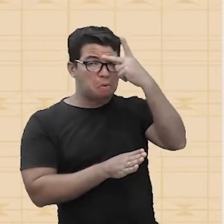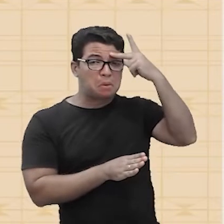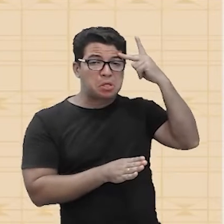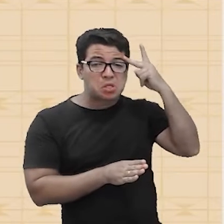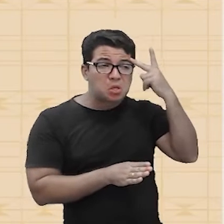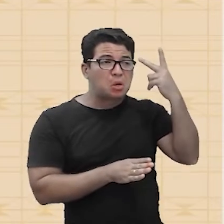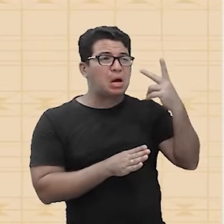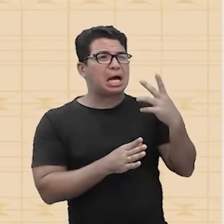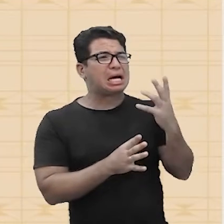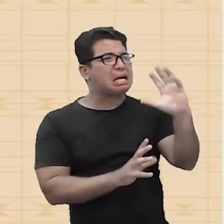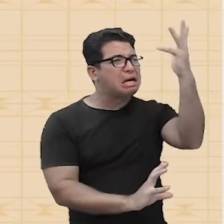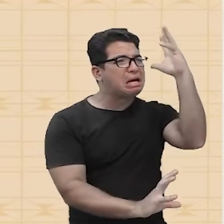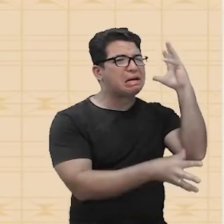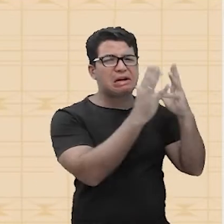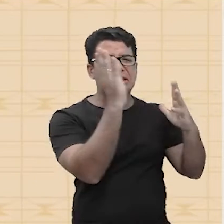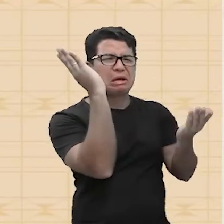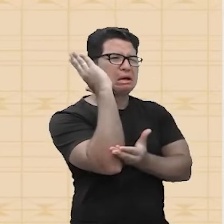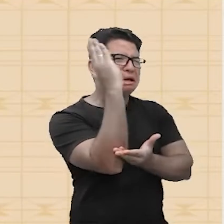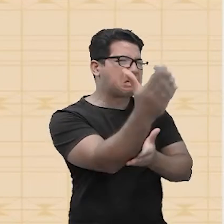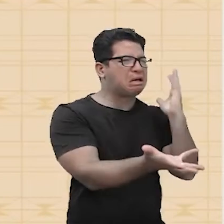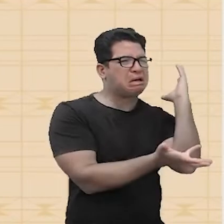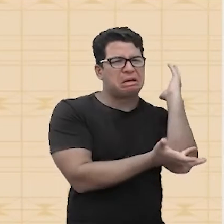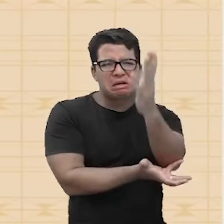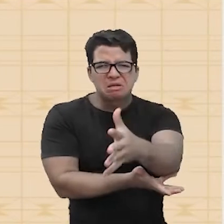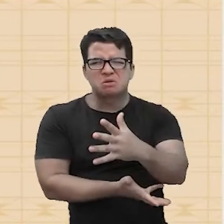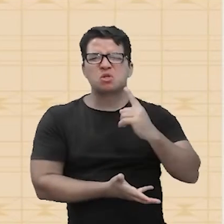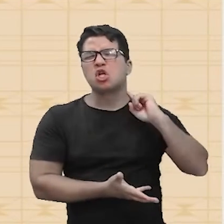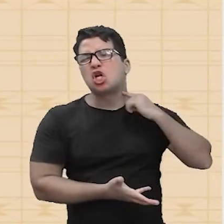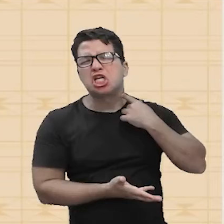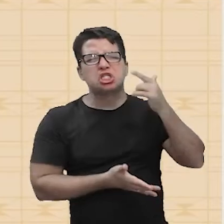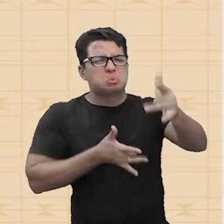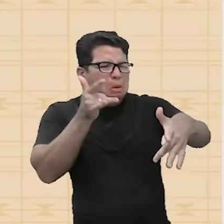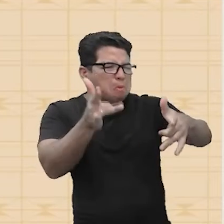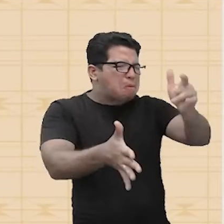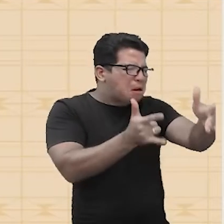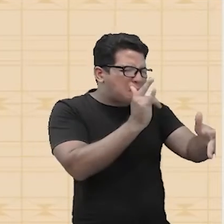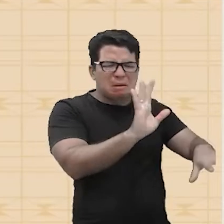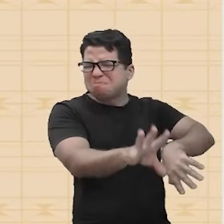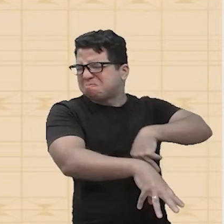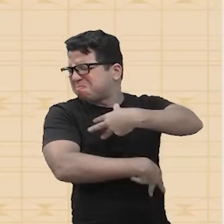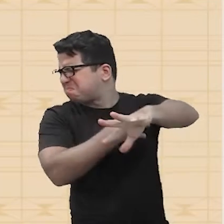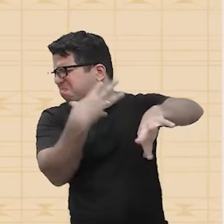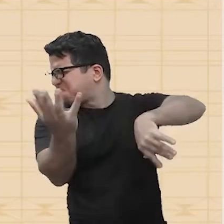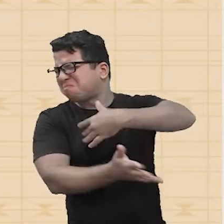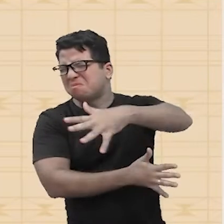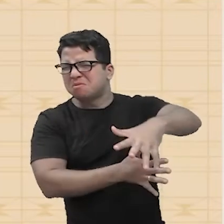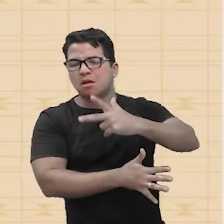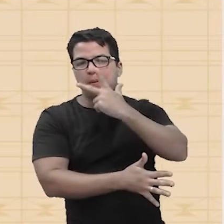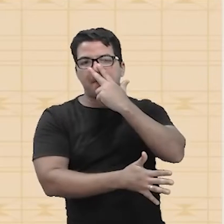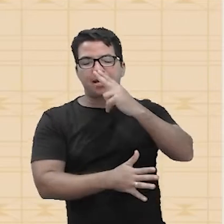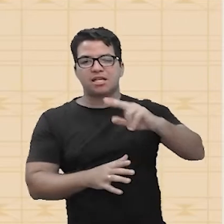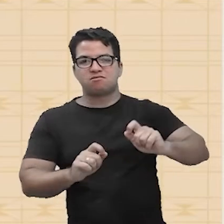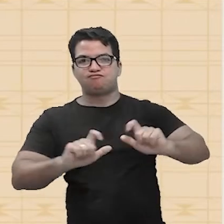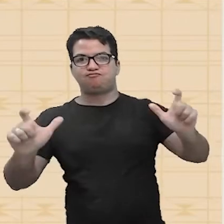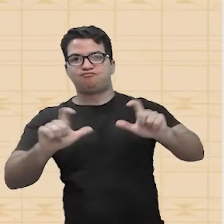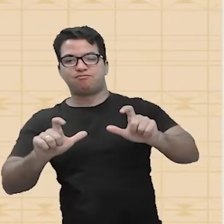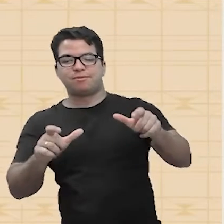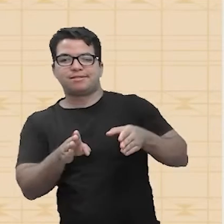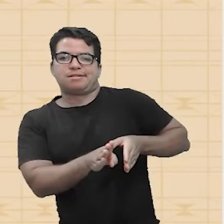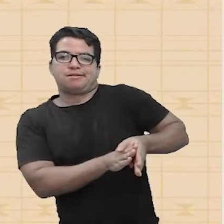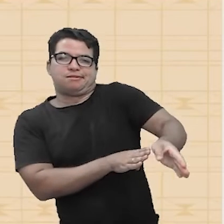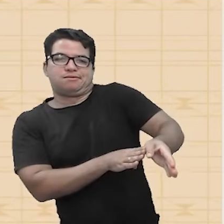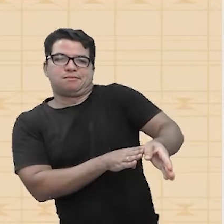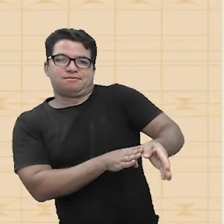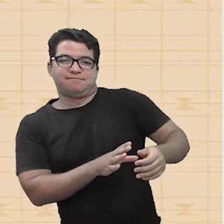e irresponsabilidades das pessoas com relação ao meio ambiente, com relação ao planeta Terra, né? O cartoon ele tem